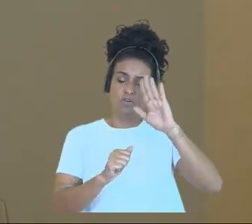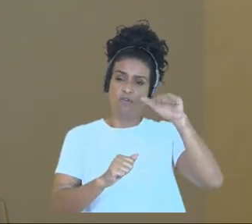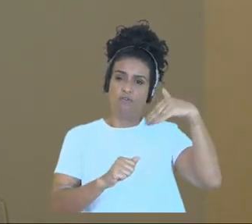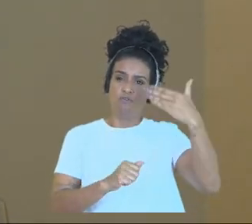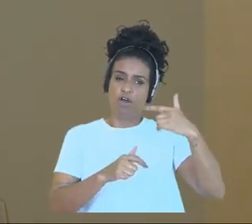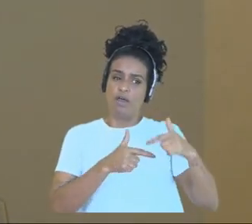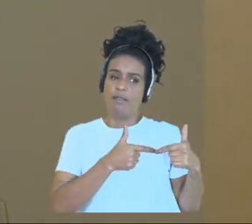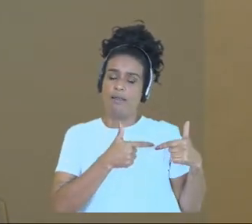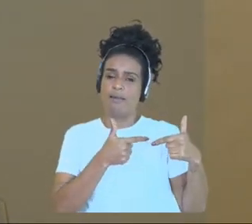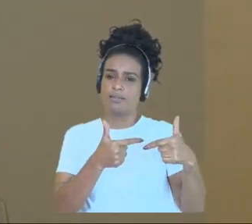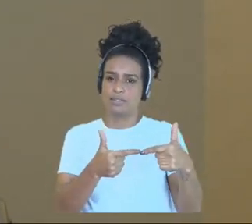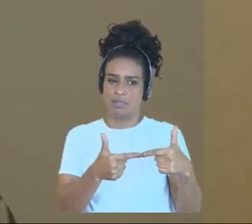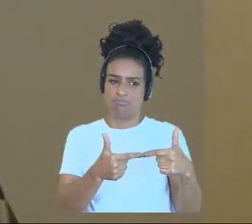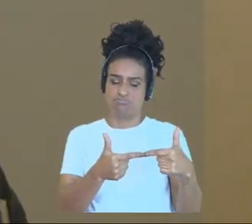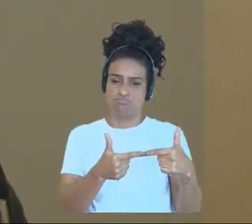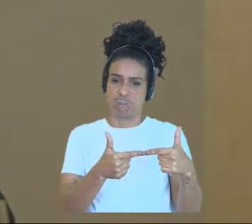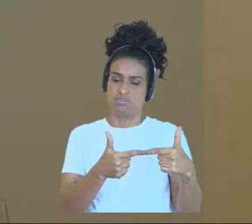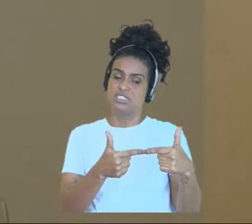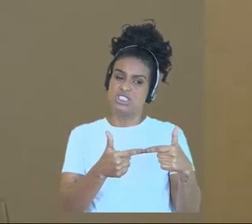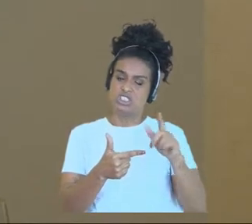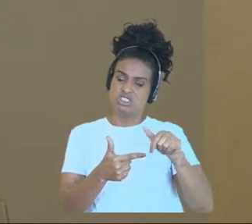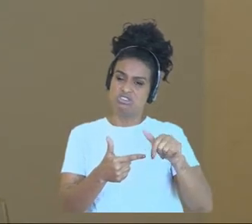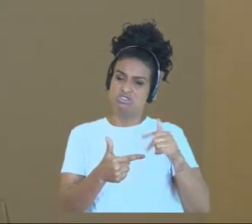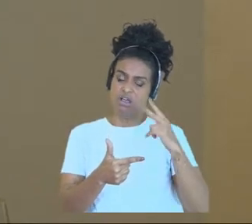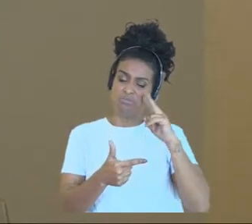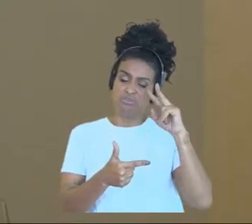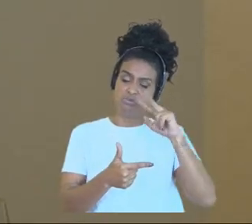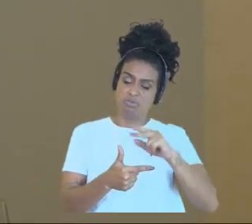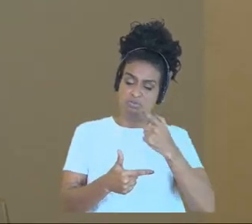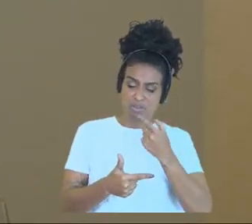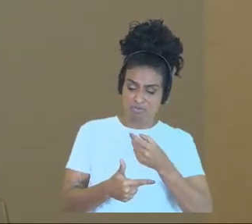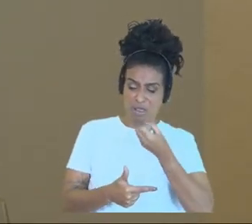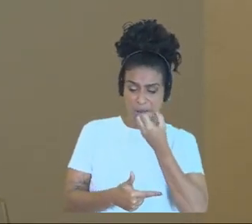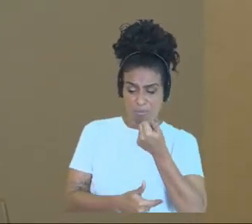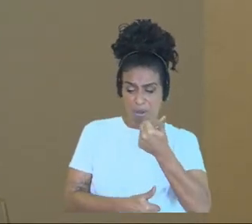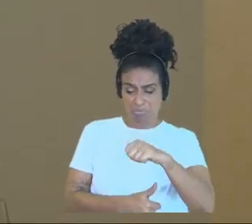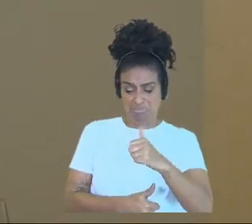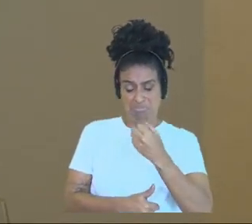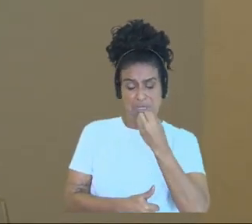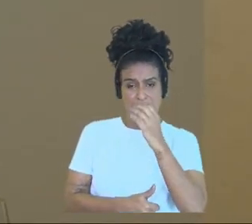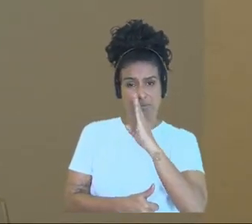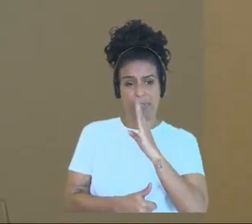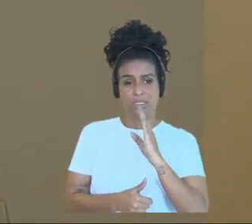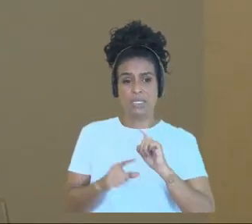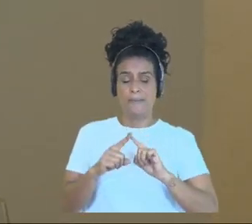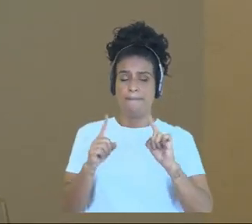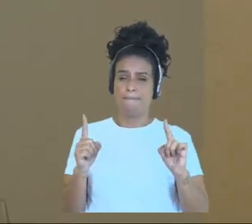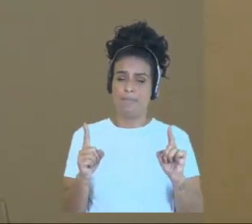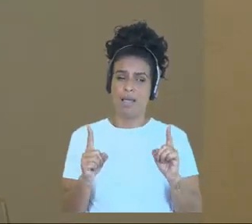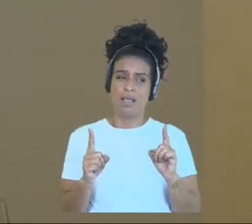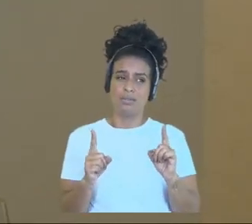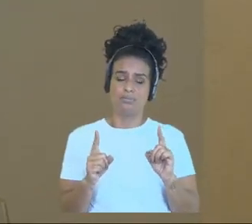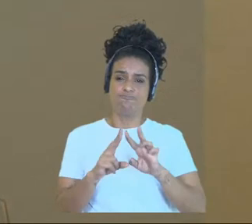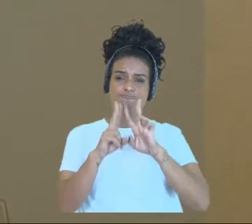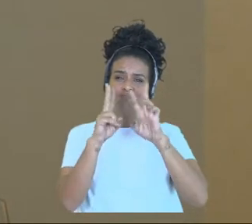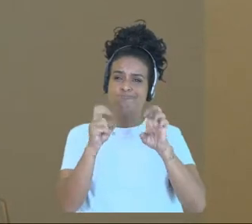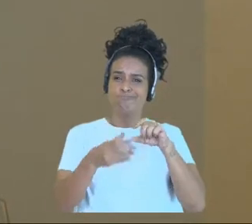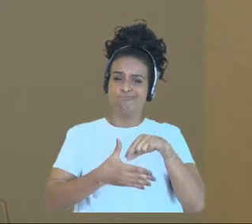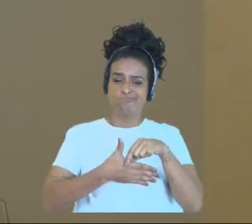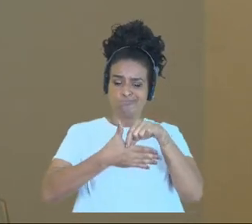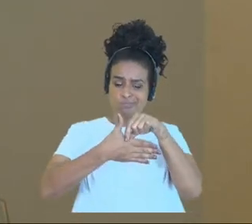internacionais. Quer dizer, para muito além da credibilidade brasileira no mundo, esse aspecto da liderança ele ficou muito,